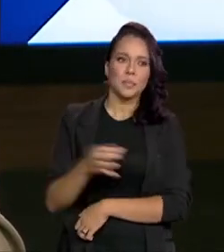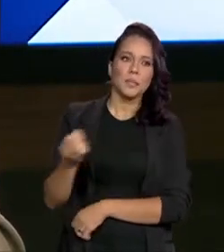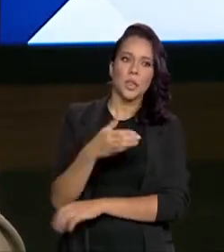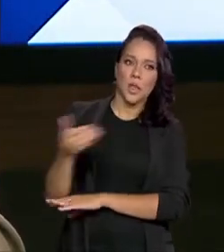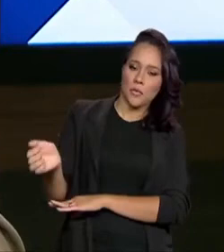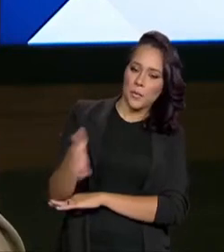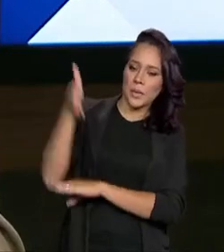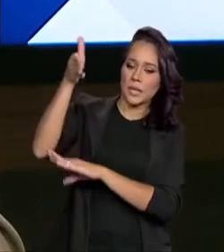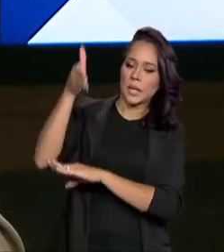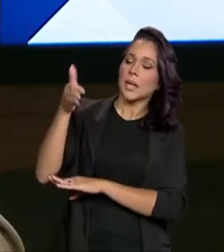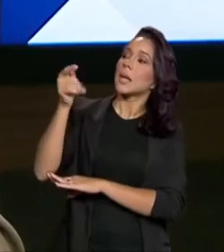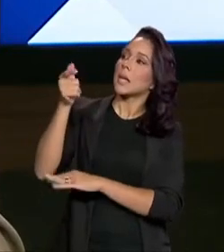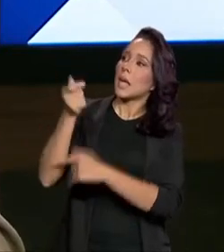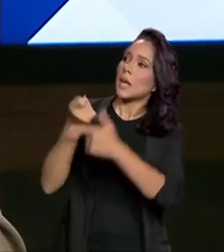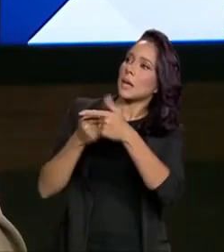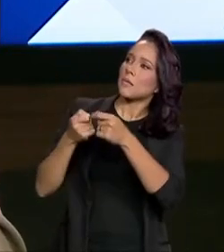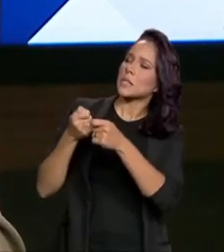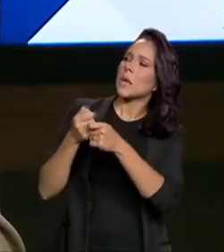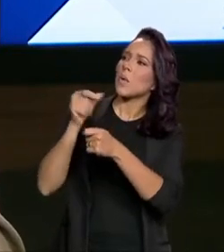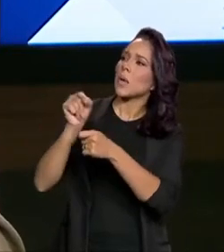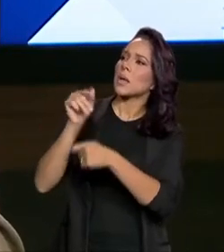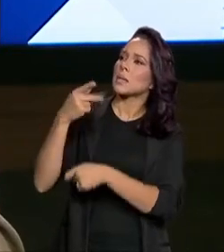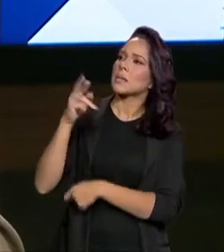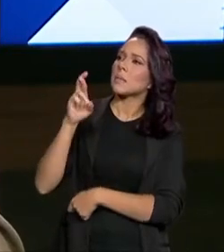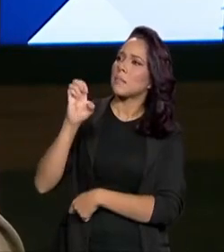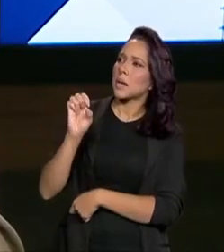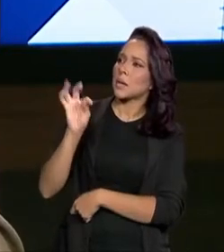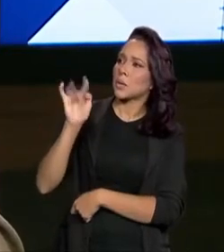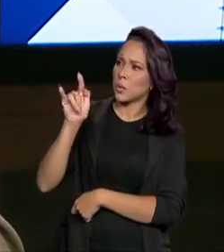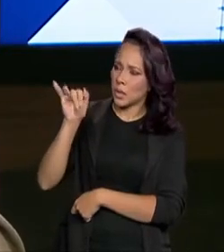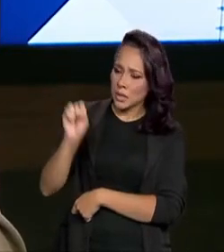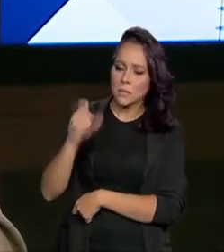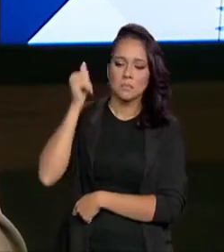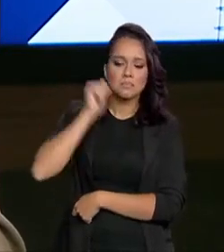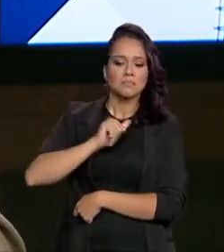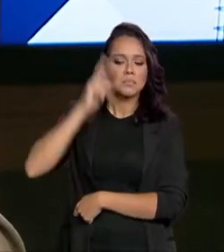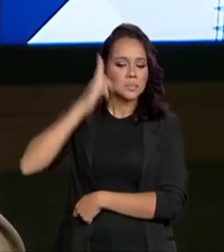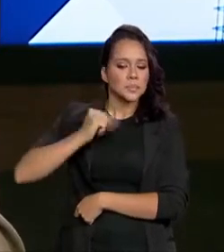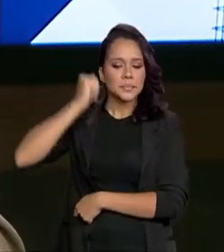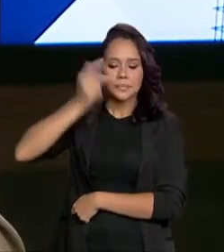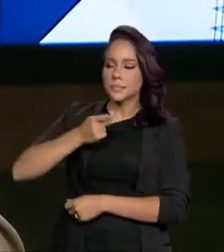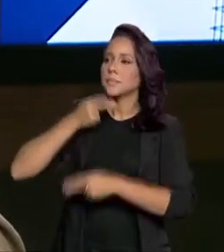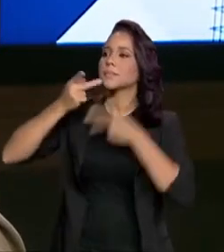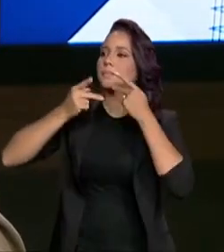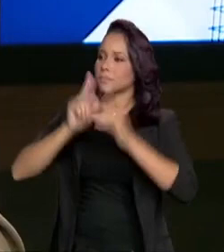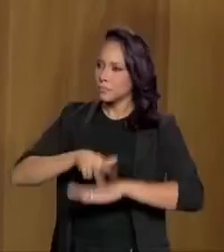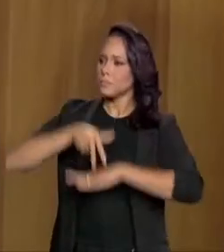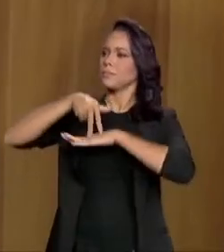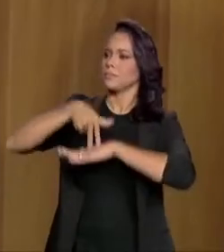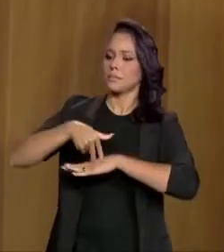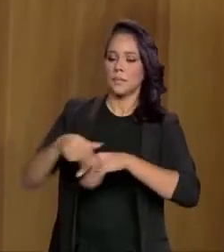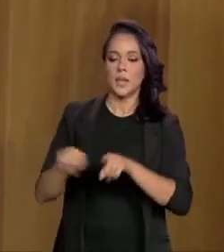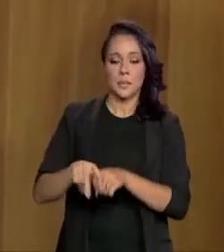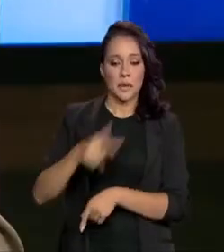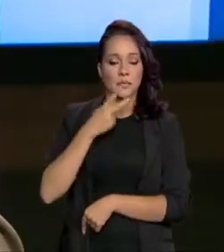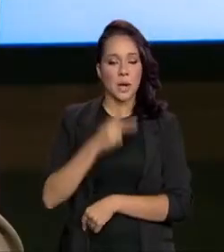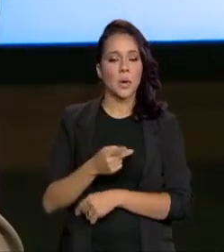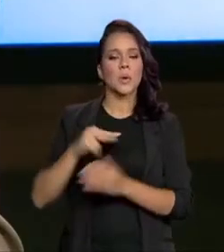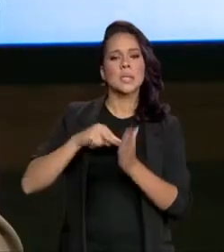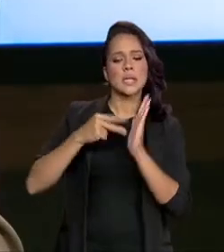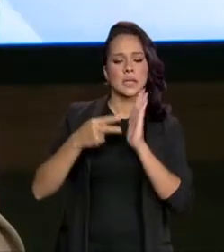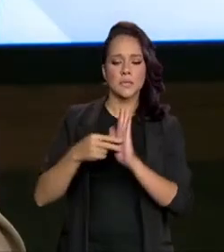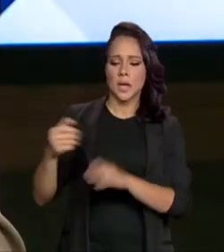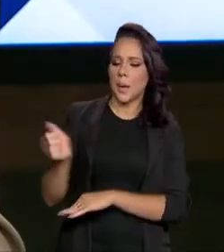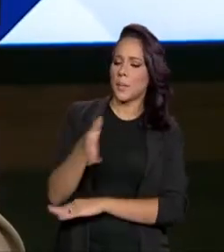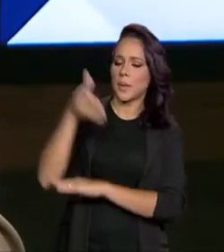quer reforçar esse pretuguês como o lugar onde a mulher negra fala e onde ela se posiciona. Ele também destacou os simbolismos